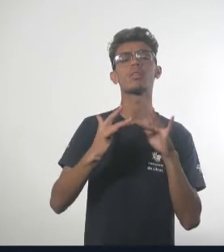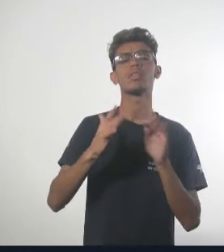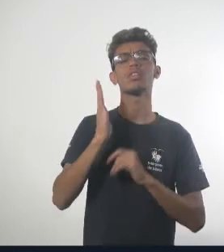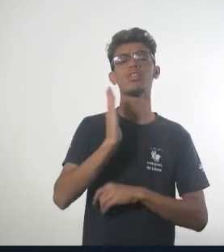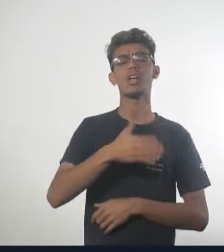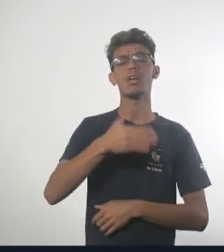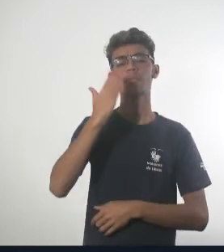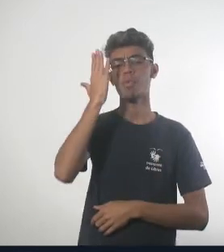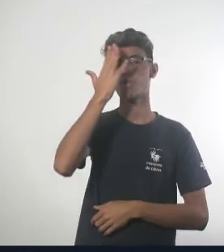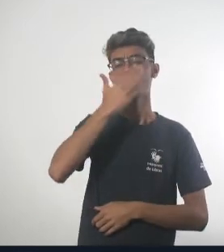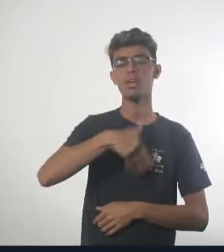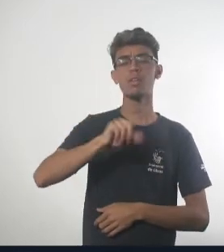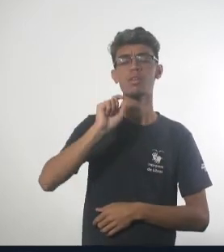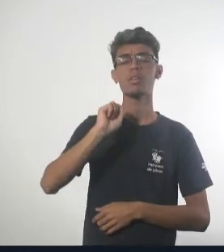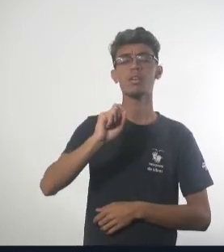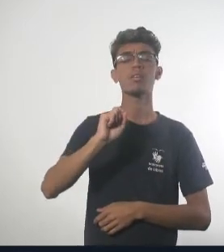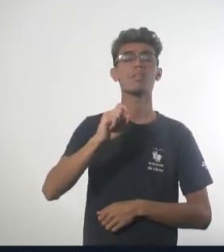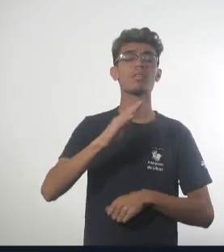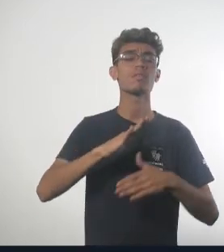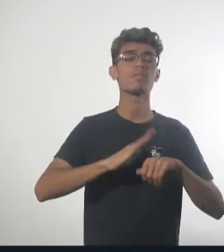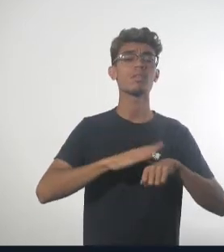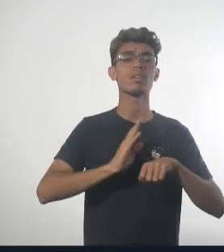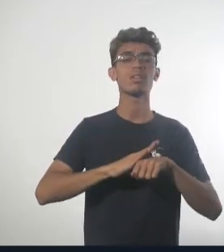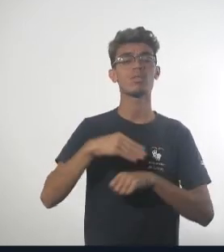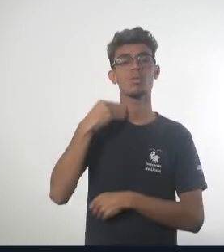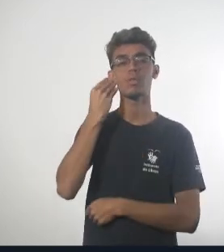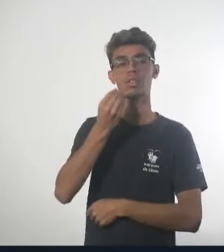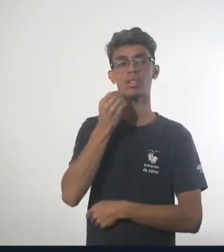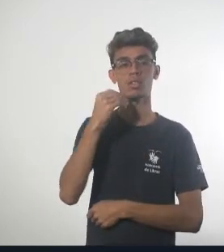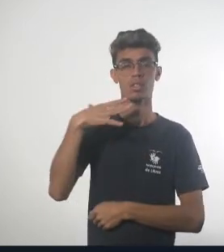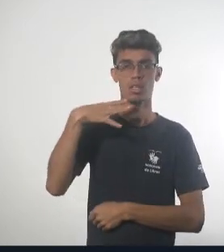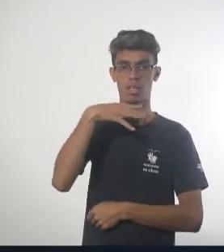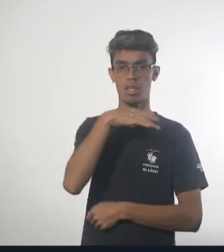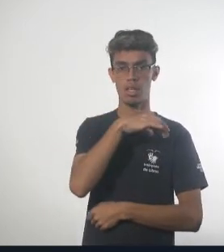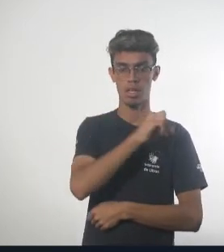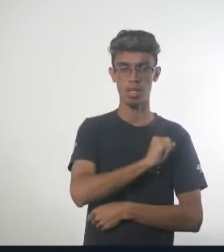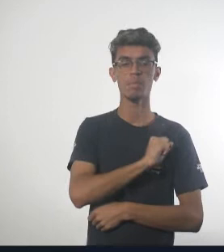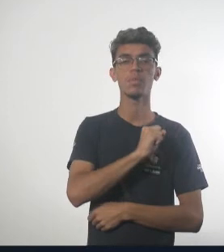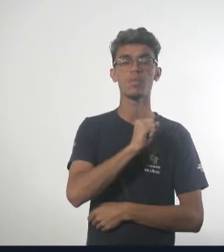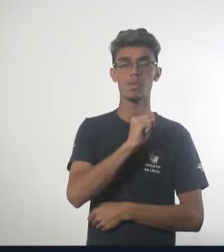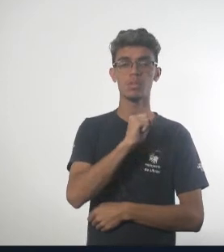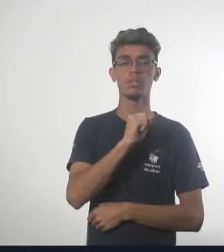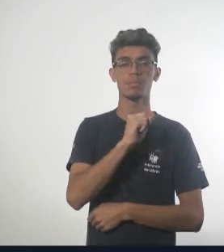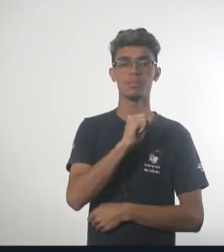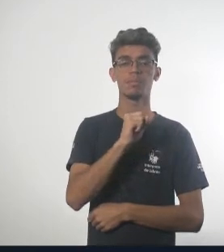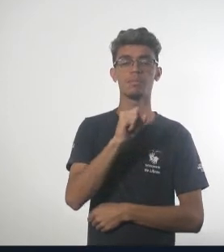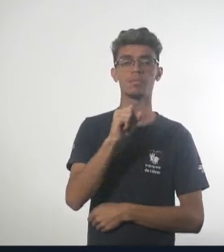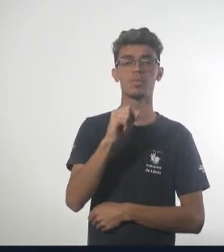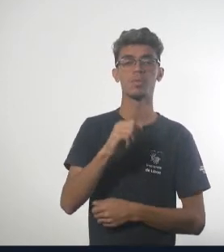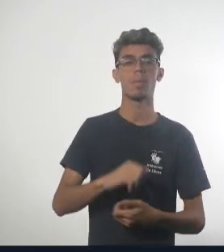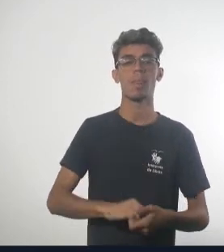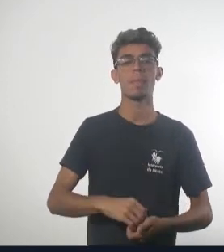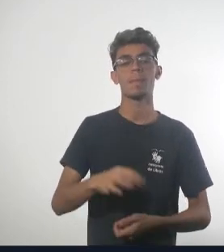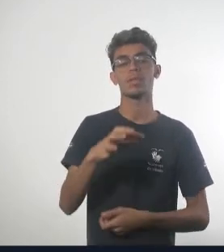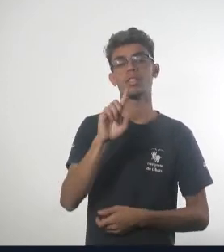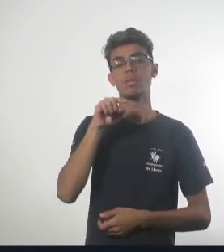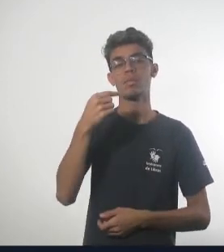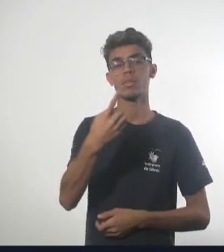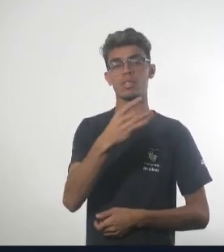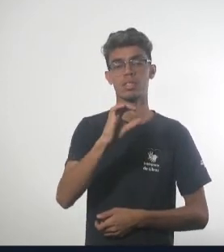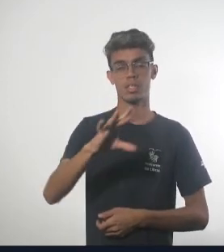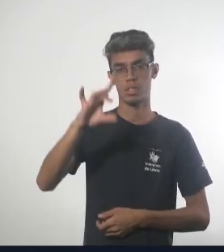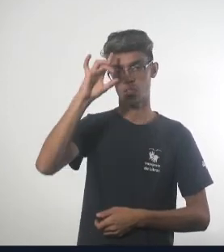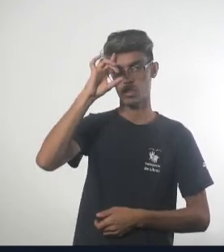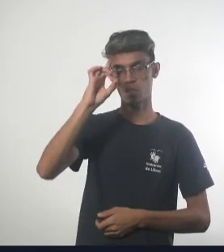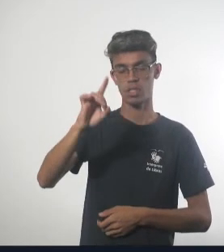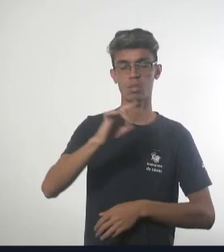foi oferecida, então, a testagem com o teste rápido de antígeno, também em período oportuno, a partir do 10º dia após o contato com o caso